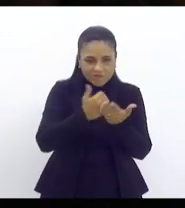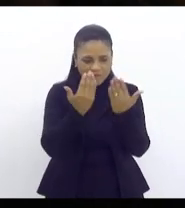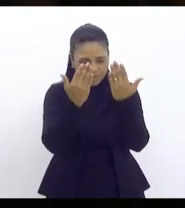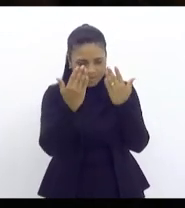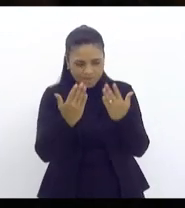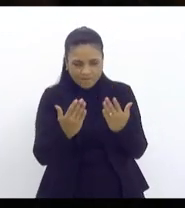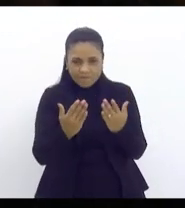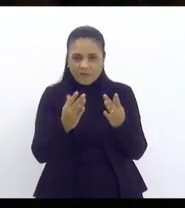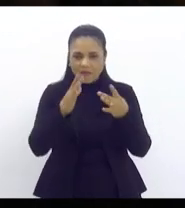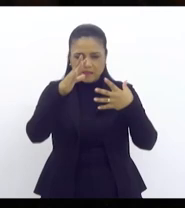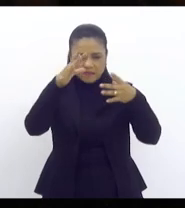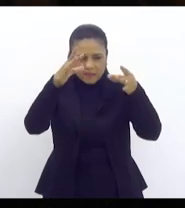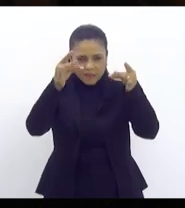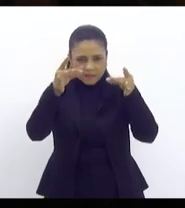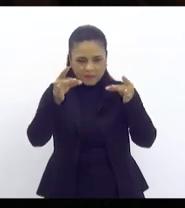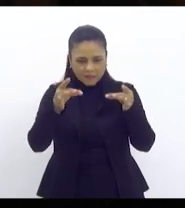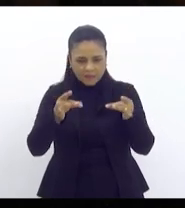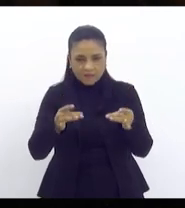muito detalhada,